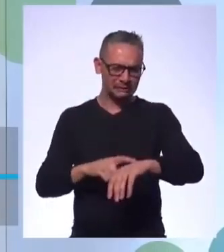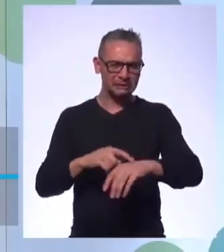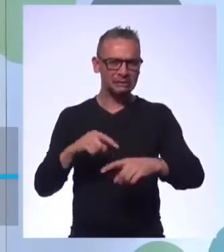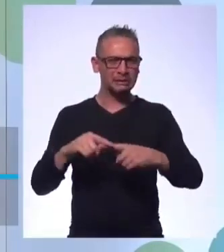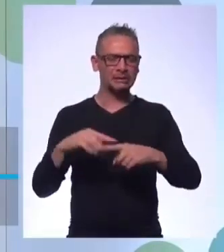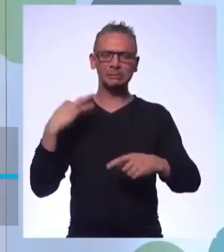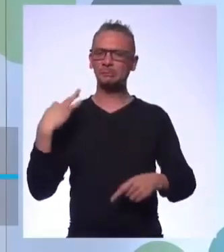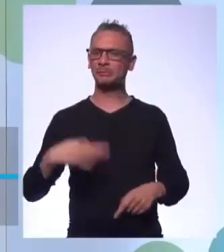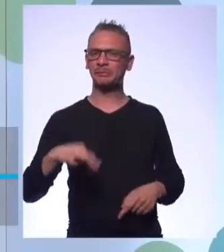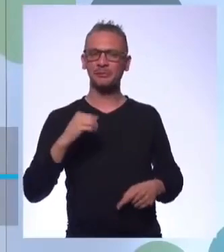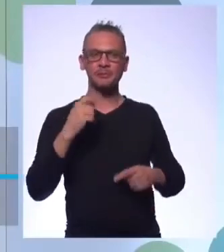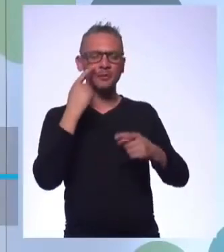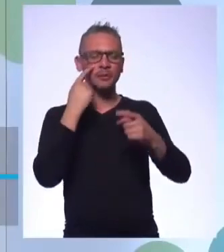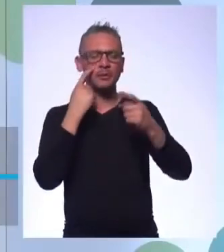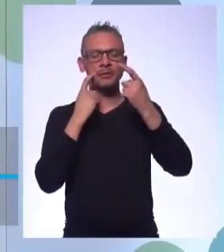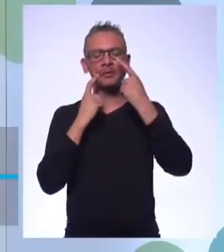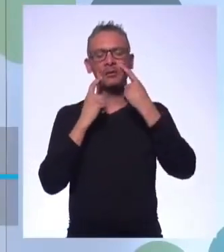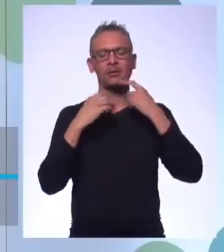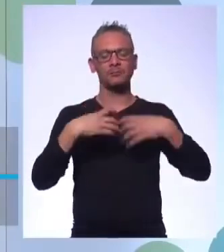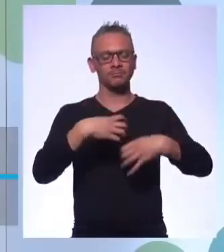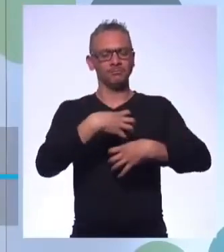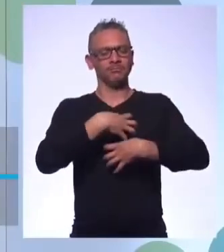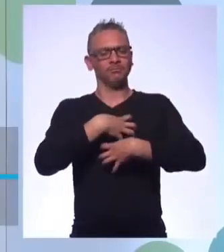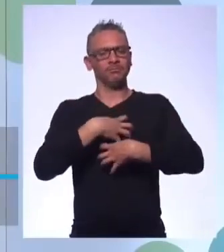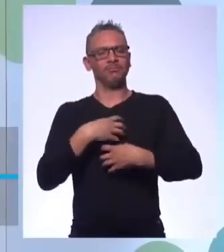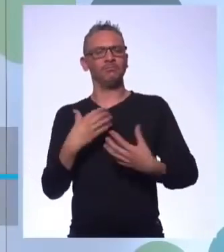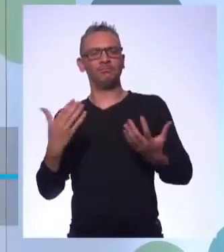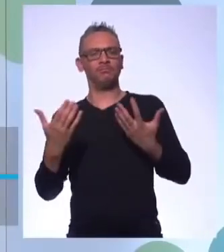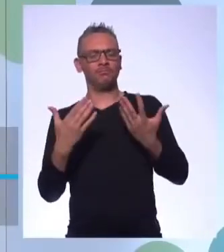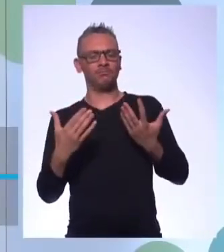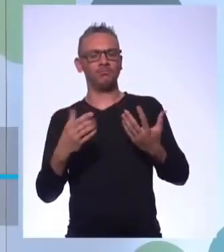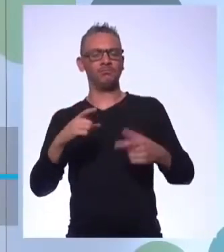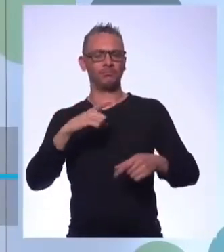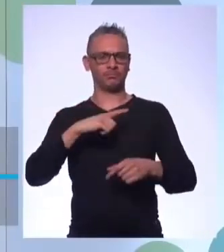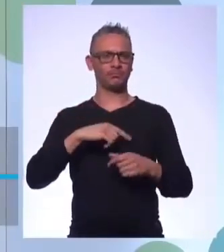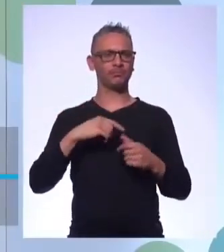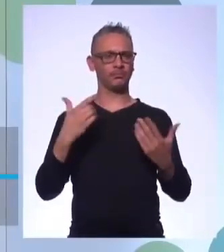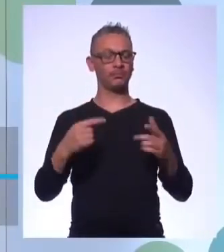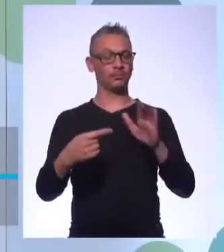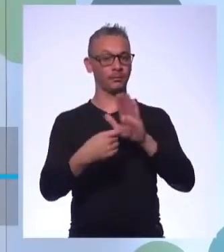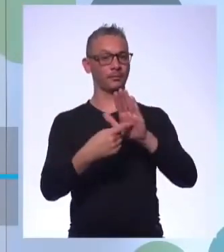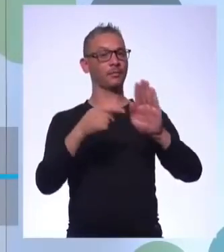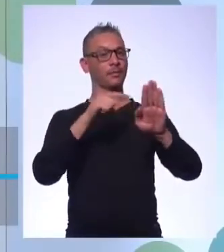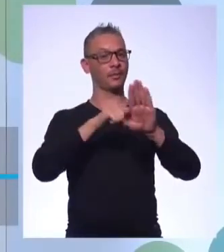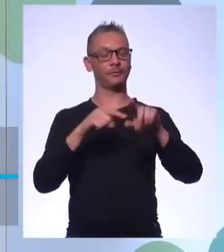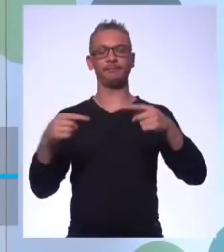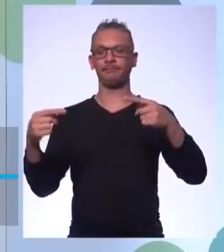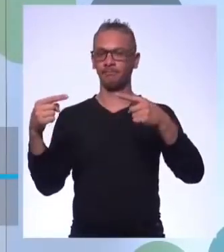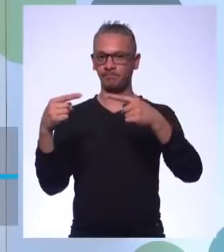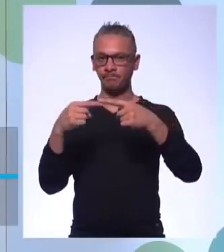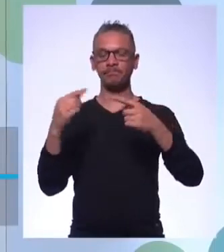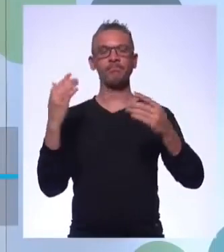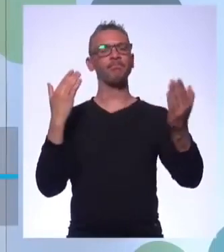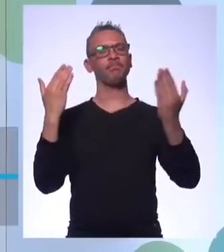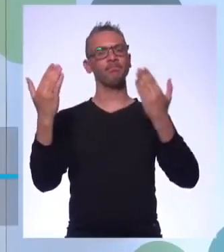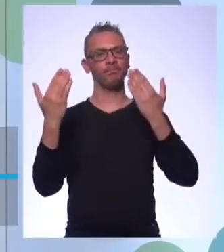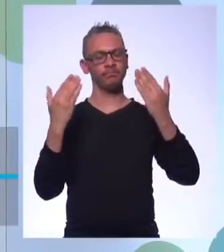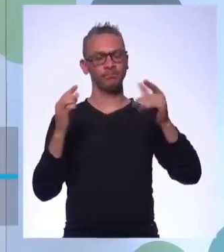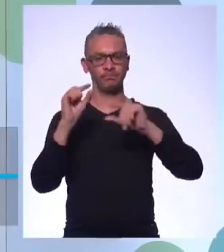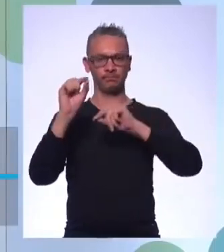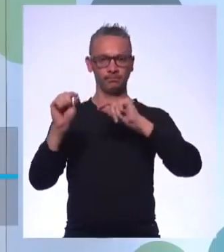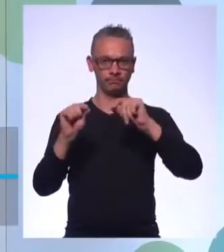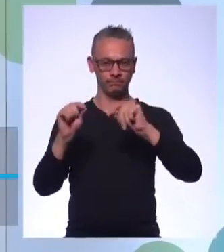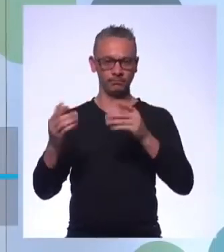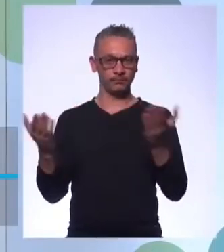Então, a lágrima que sangra é uma comparação assim implícita. Lembra que a metáfora é isso? Ela está comparando como se o momento